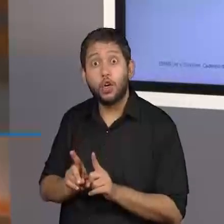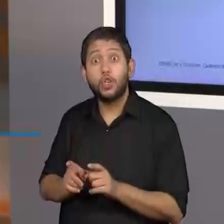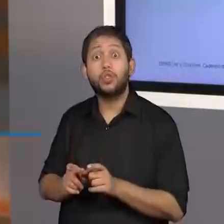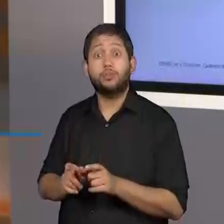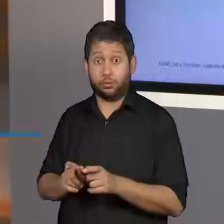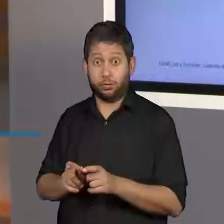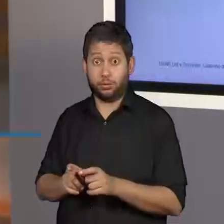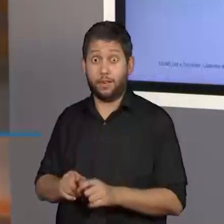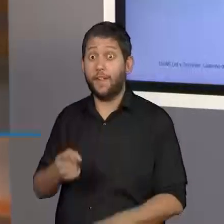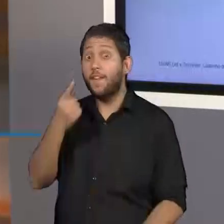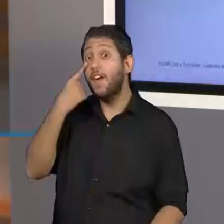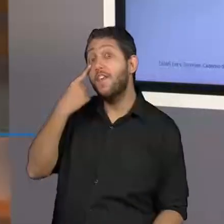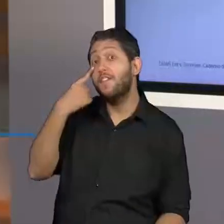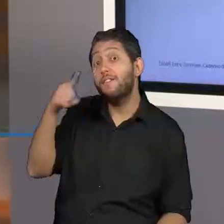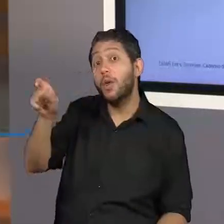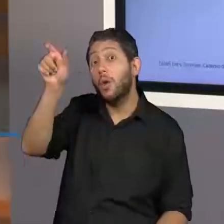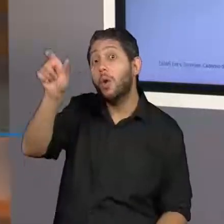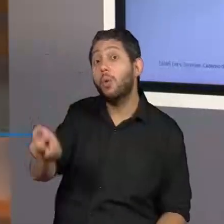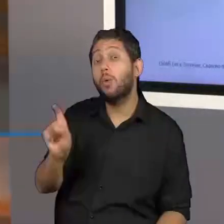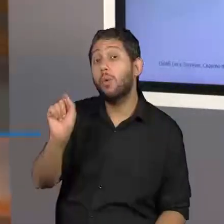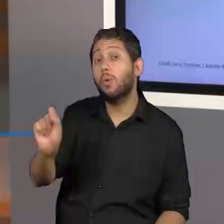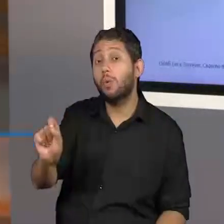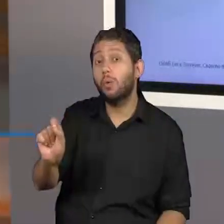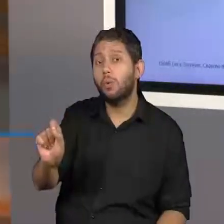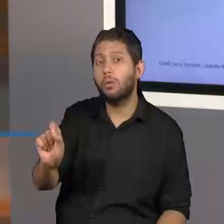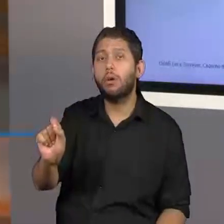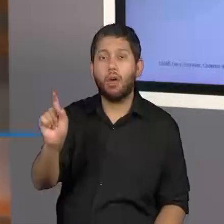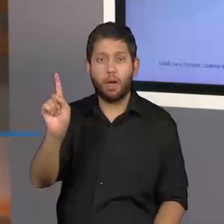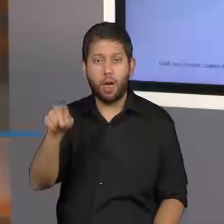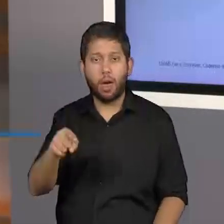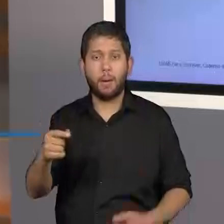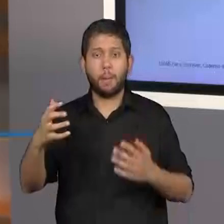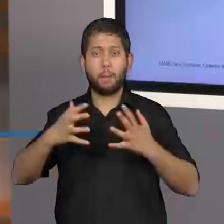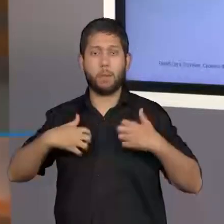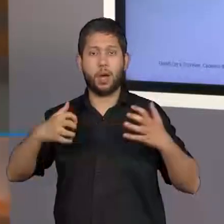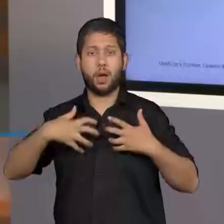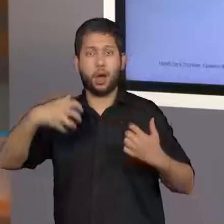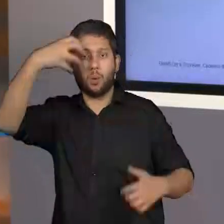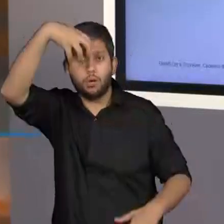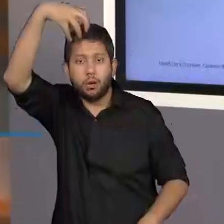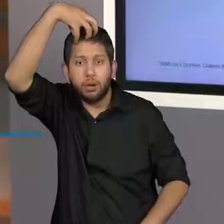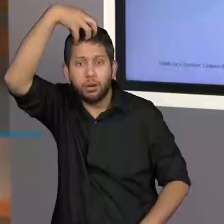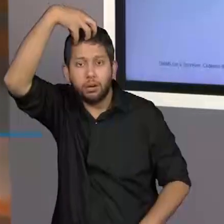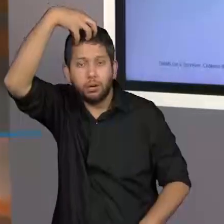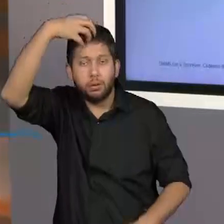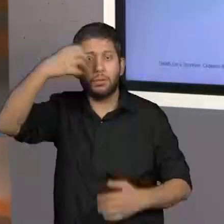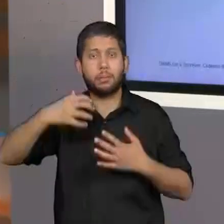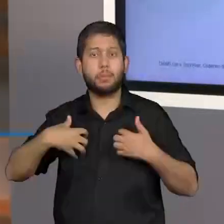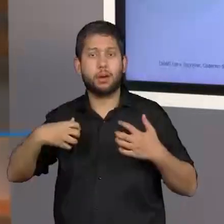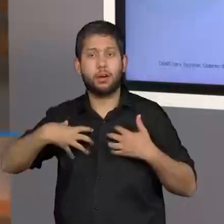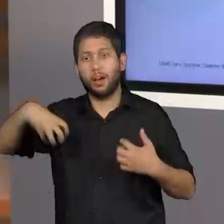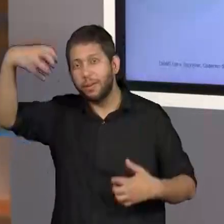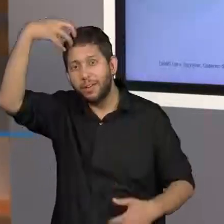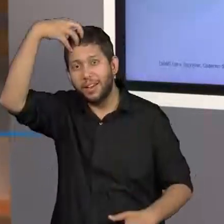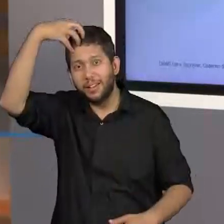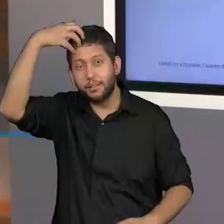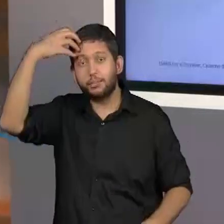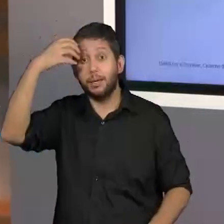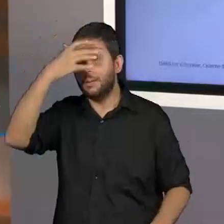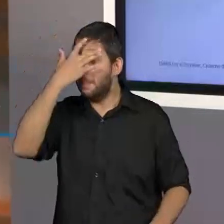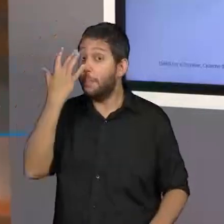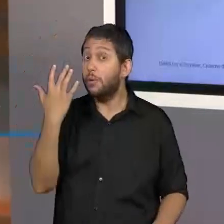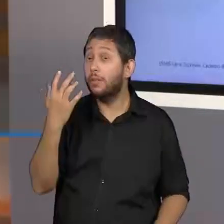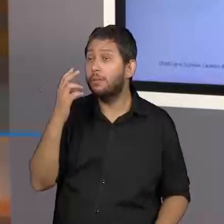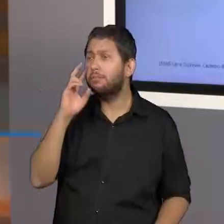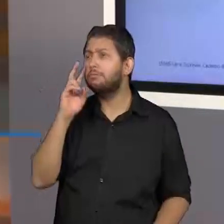rei, o macaco, certo? Então a gente percebe aí 3 personagens muito claros. Na história, dá a entender que